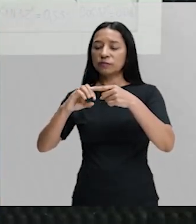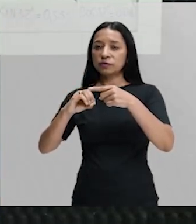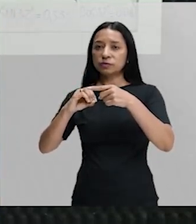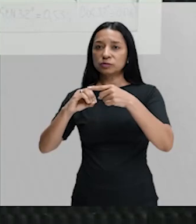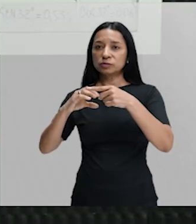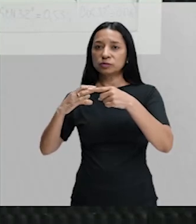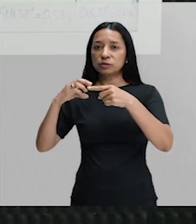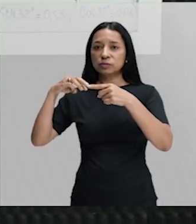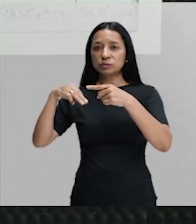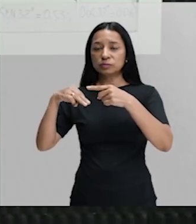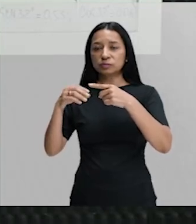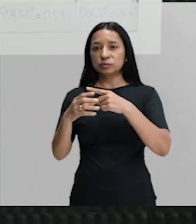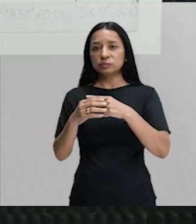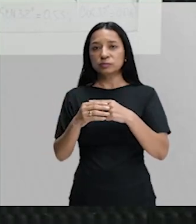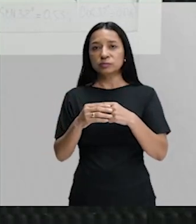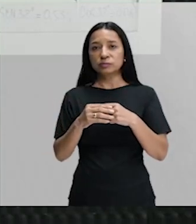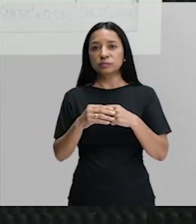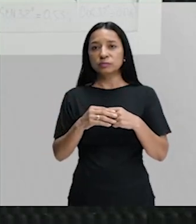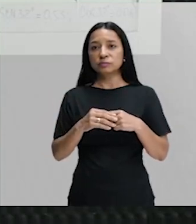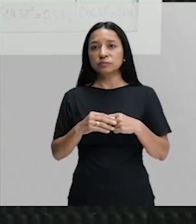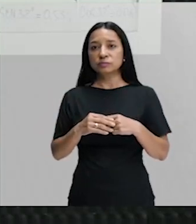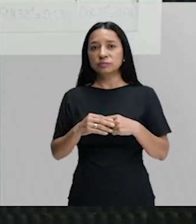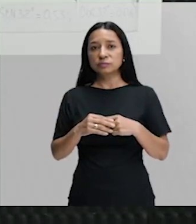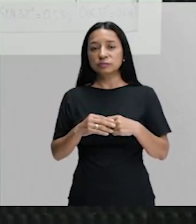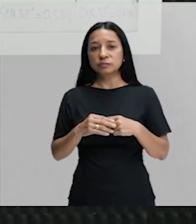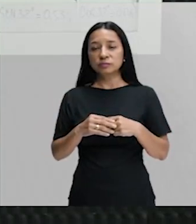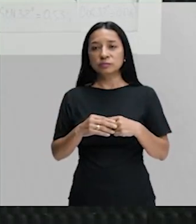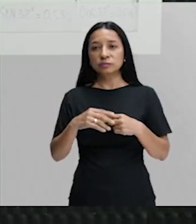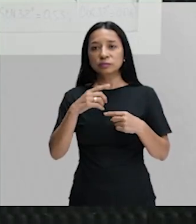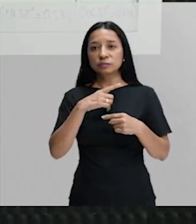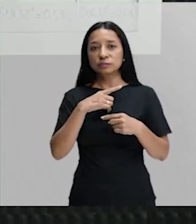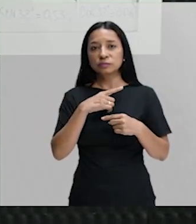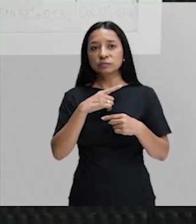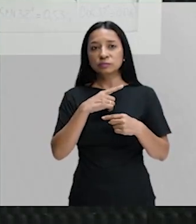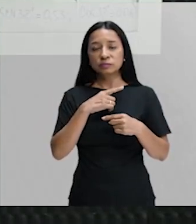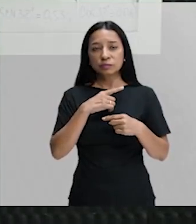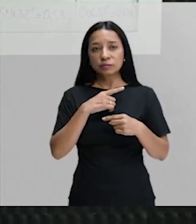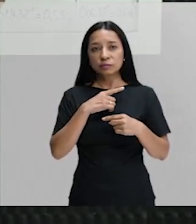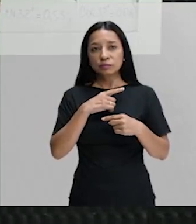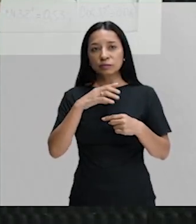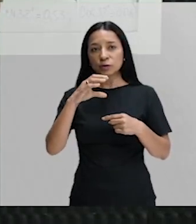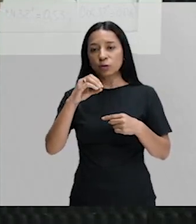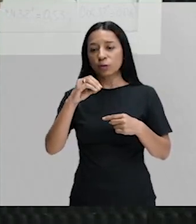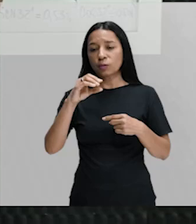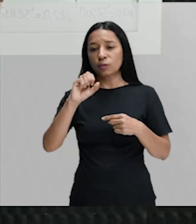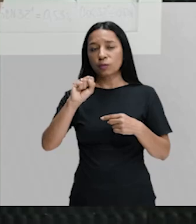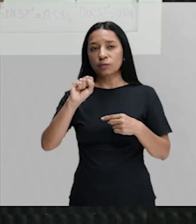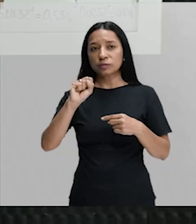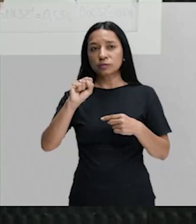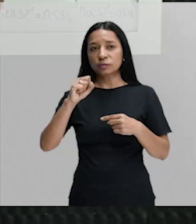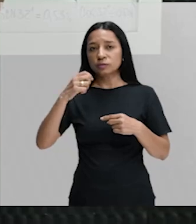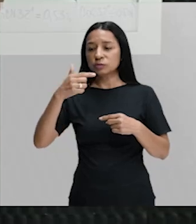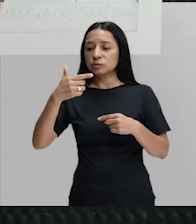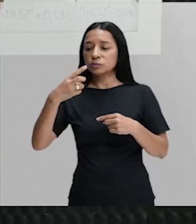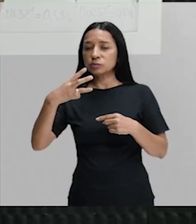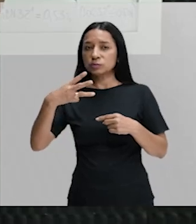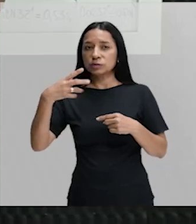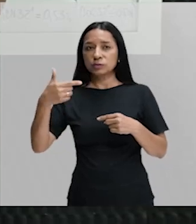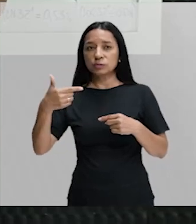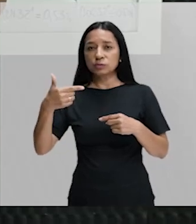é 20. Certo? Então, nós vamos ter, olha aí, o cosseno de 32 vai ser